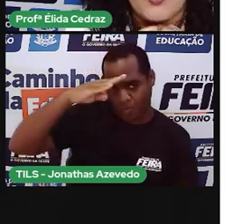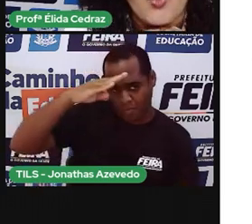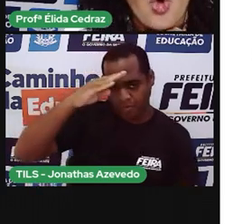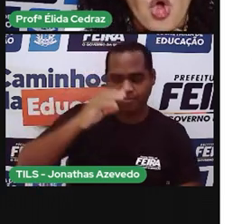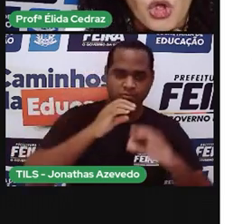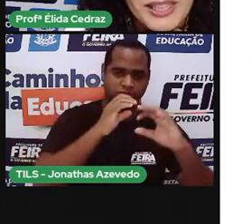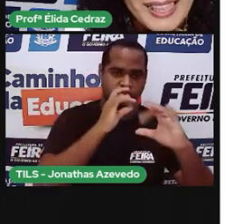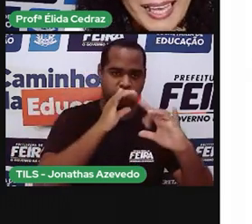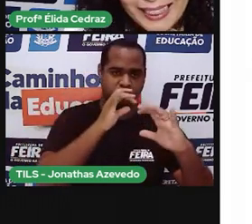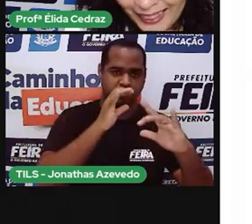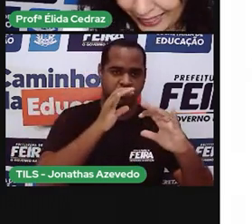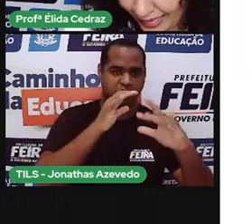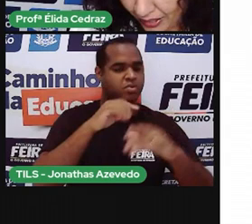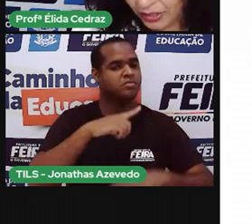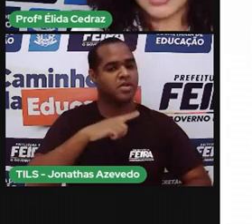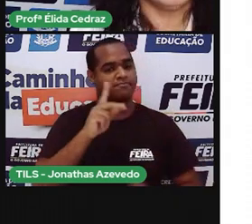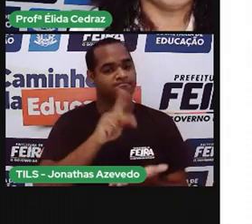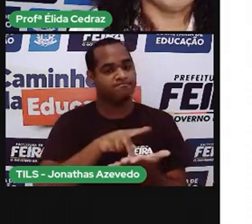É a corneta.